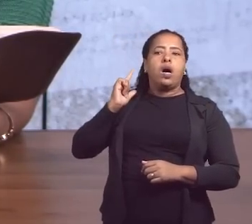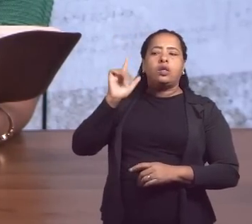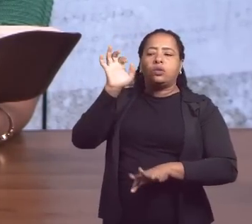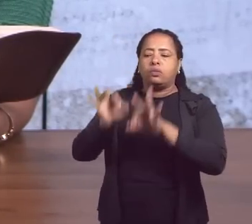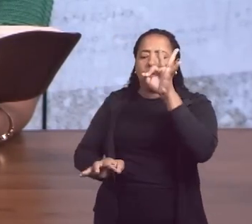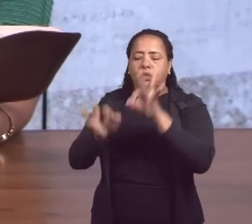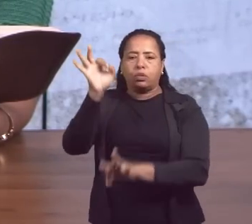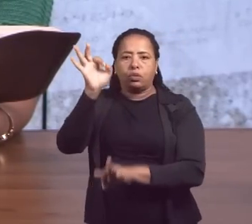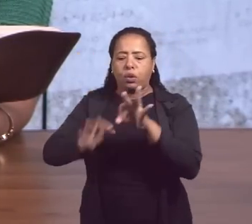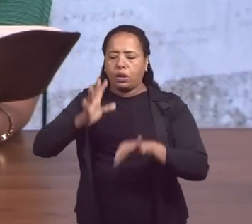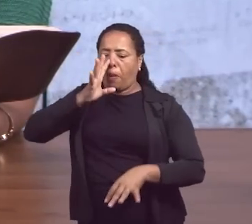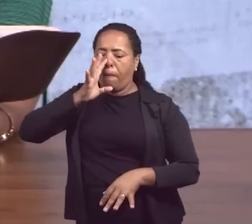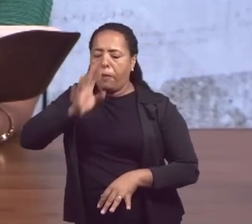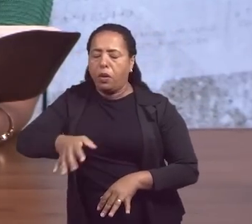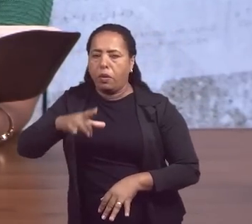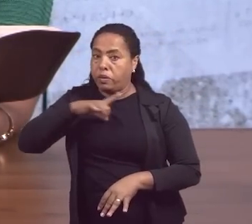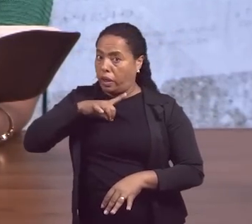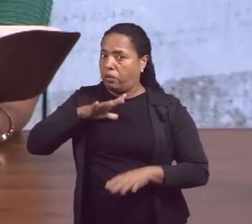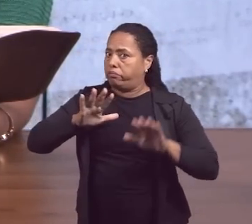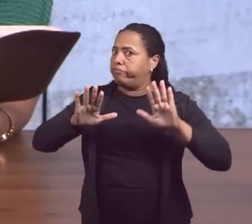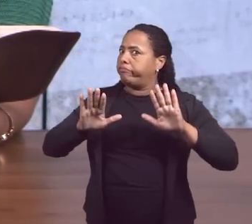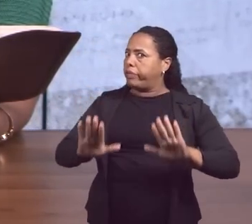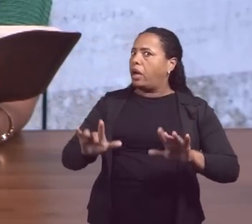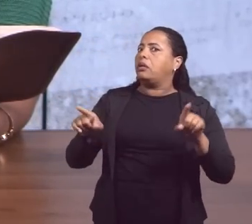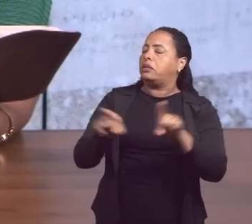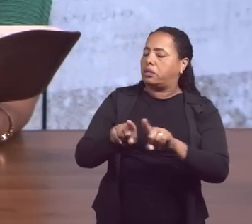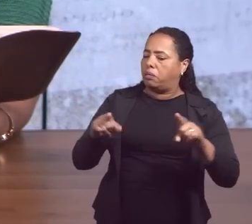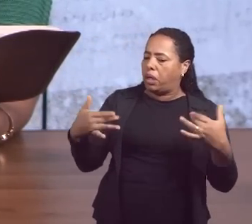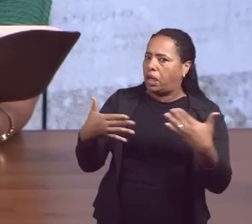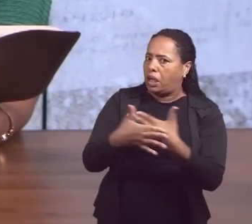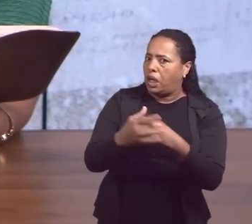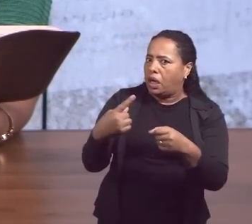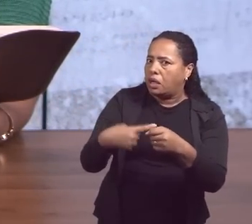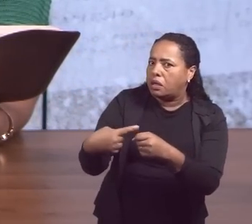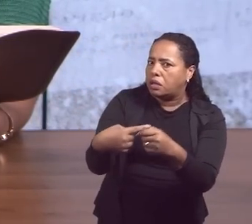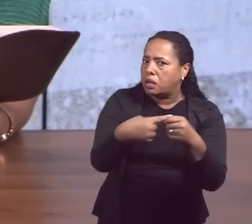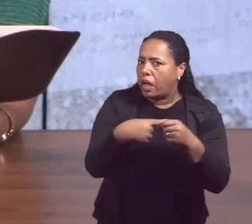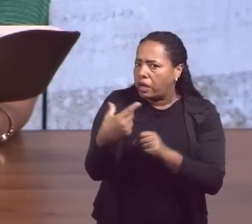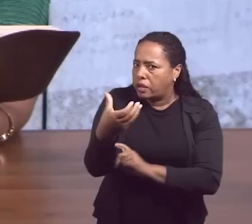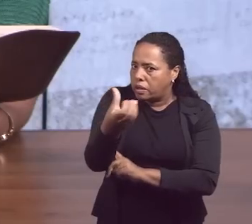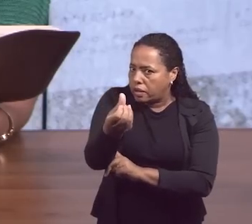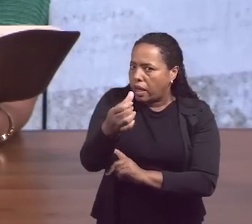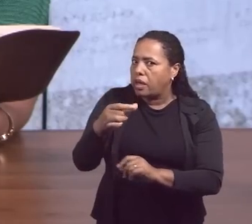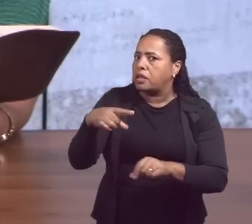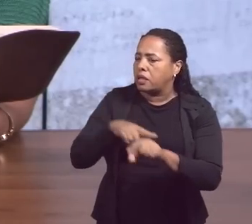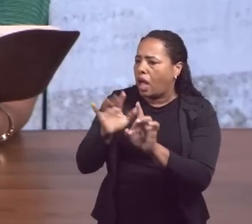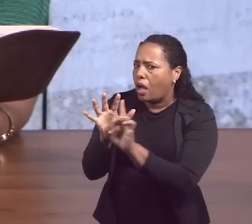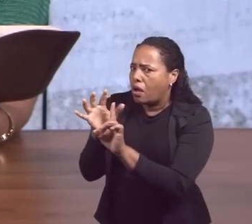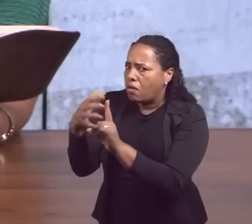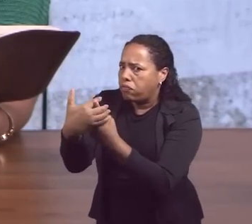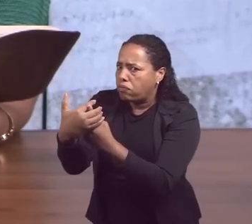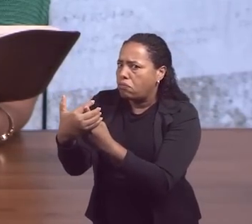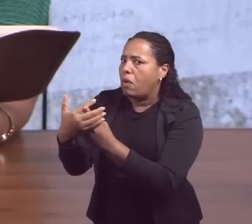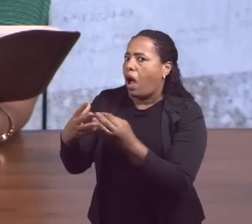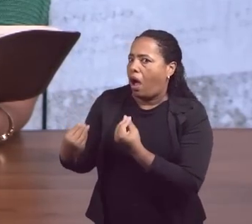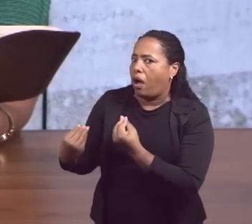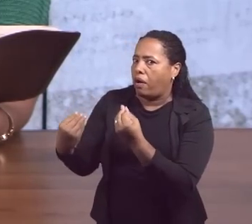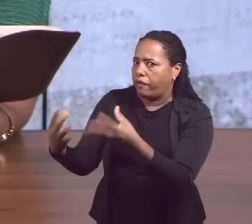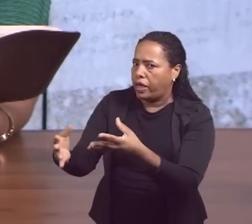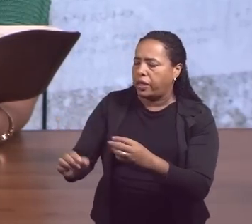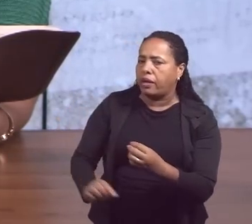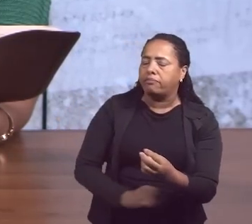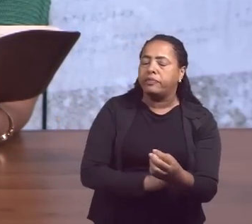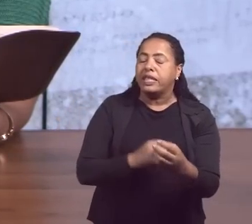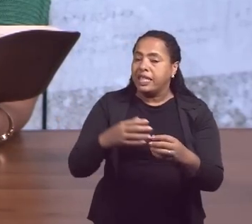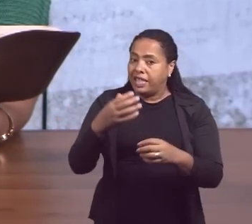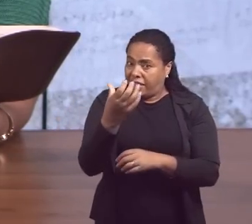juízo. E das cidades que derdes, haverá 6 cidades de refúgio para vós. 3